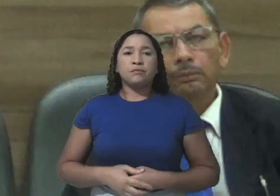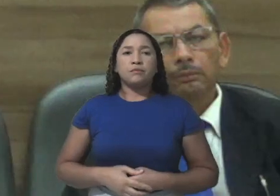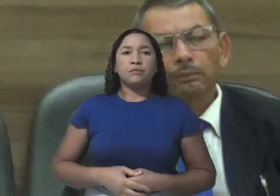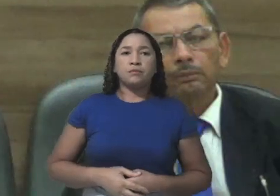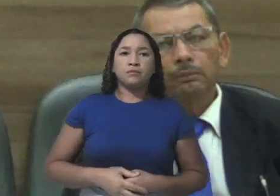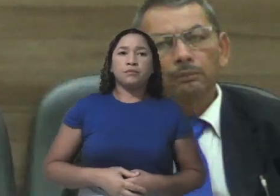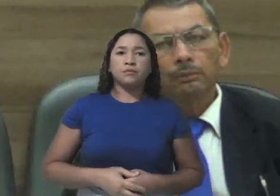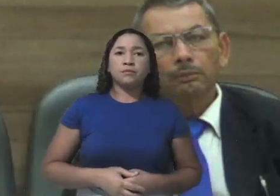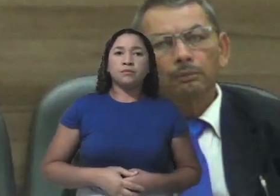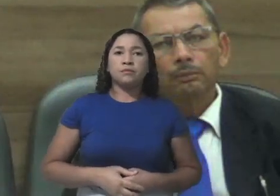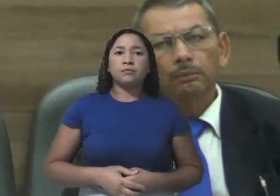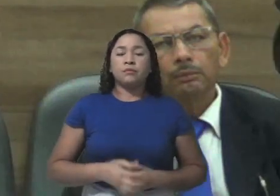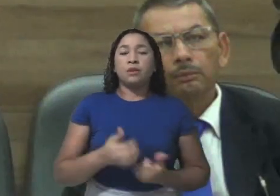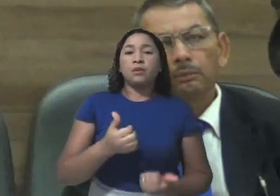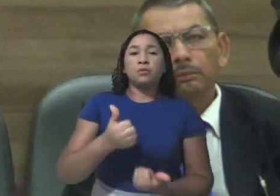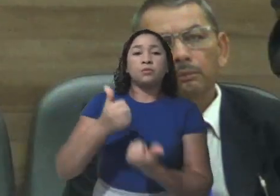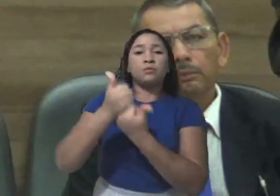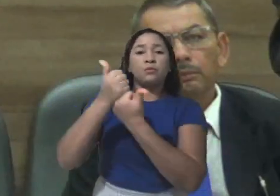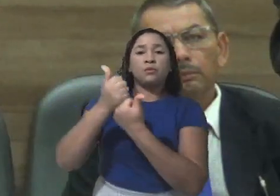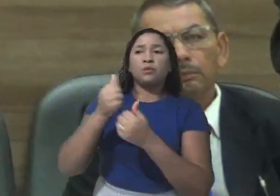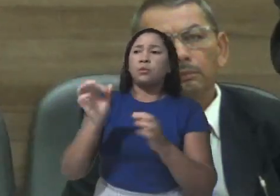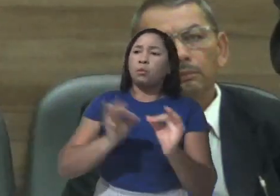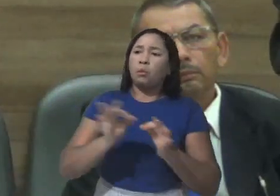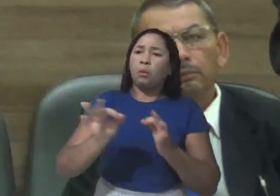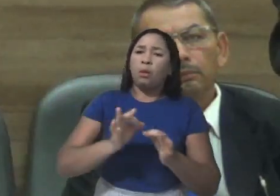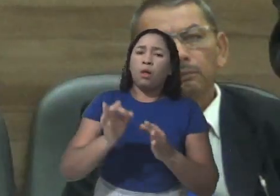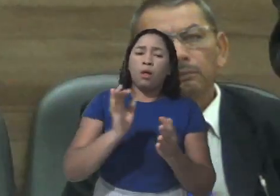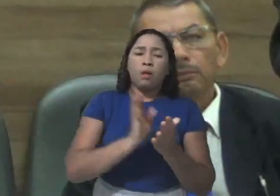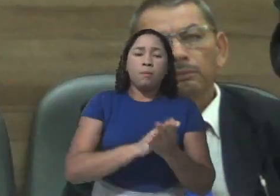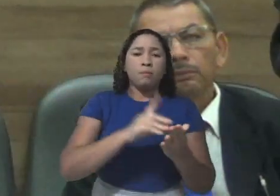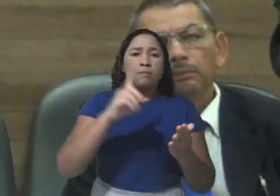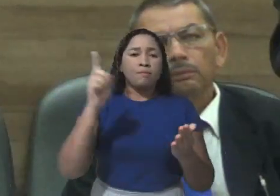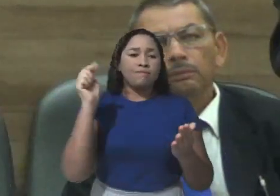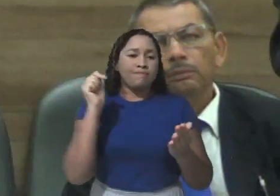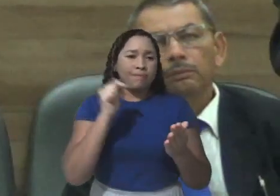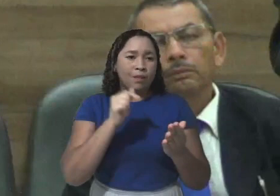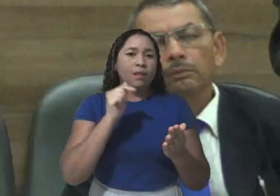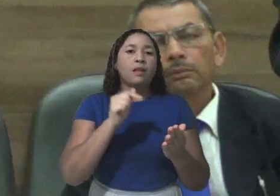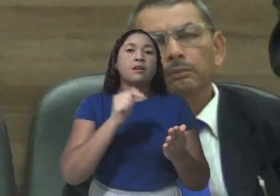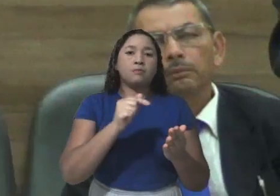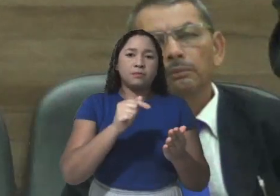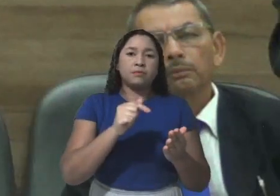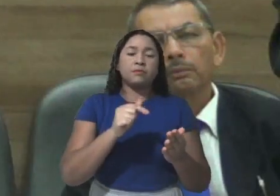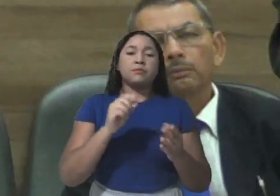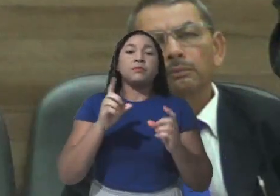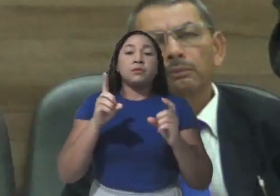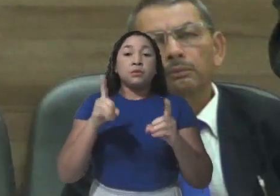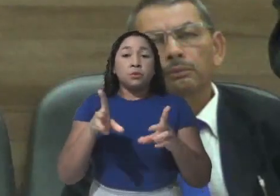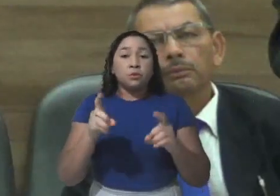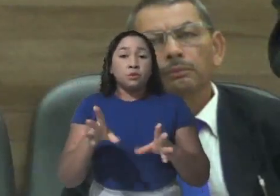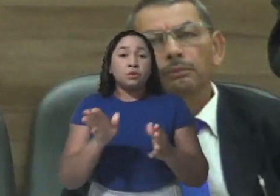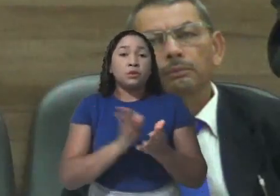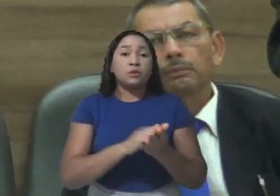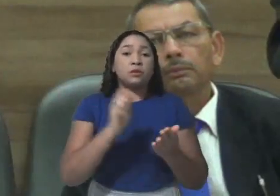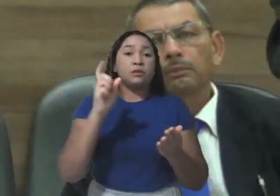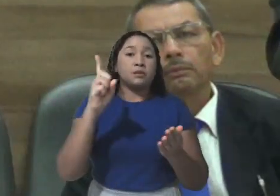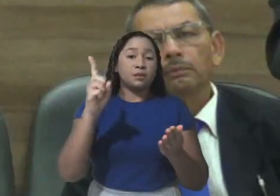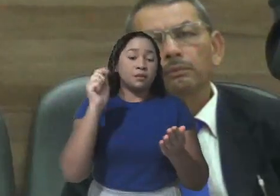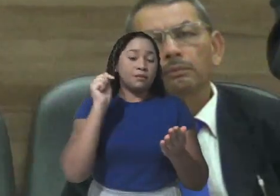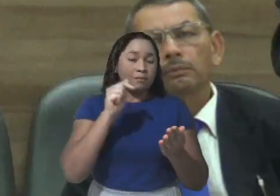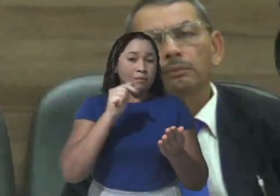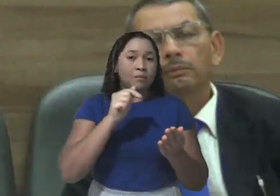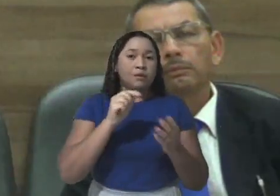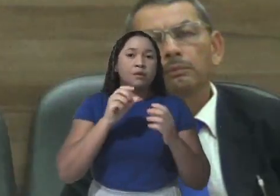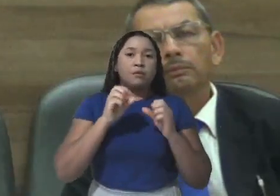Bíblia. Ele tão somente organiza, sistematiza as doutrinas bíblicas e declara a